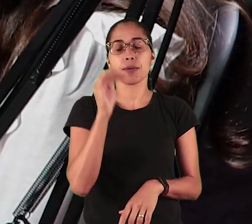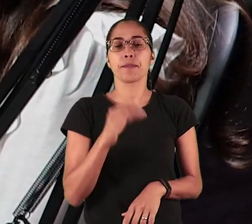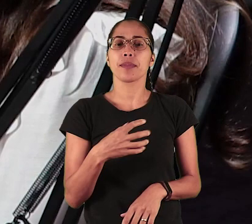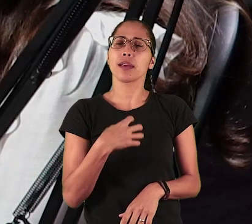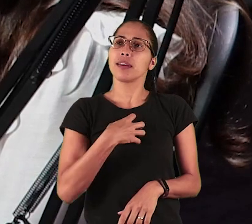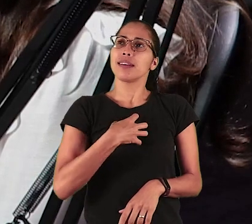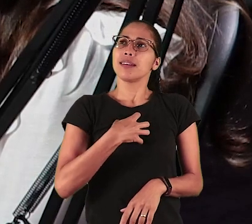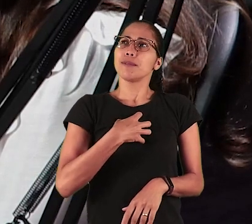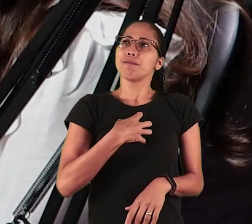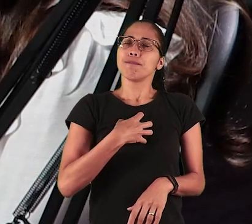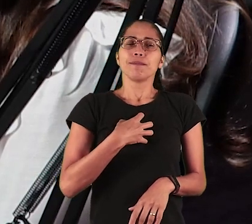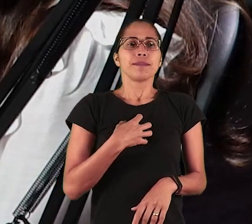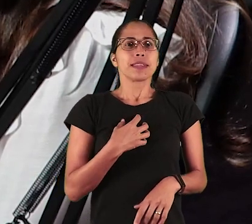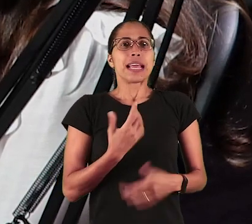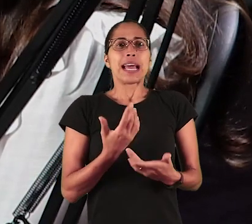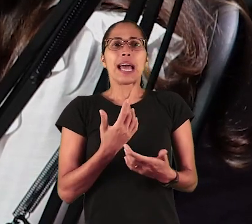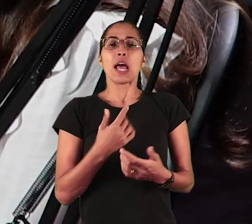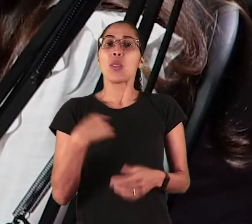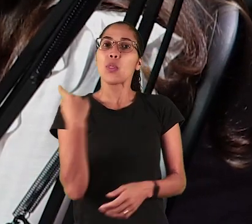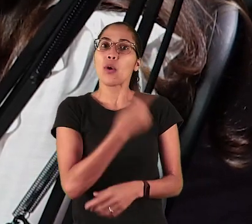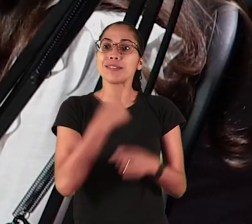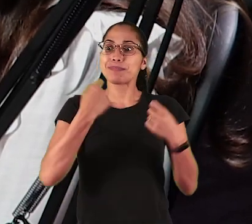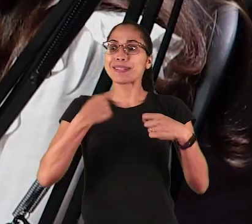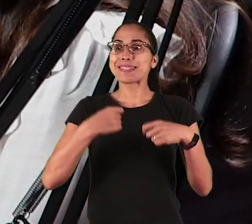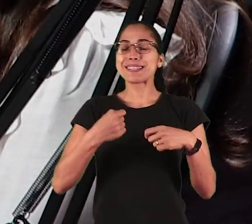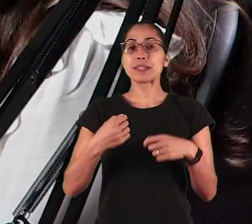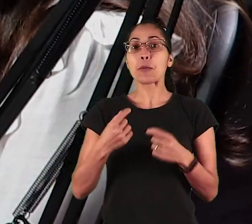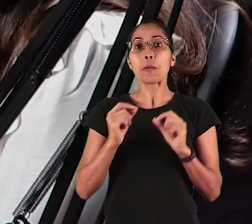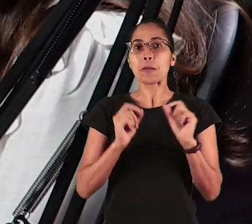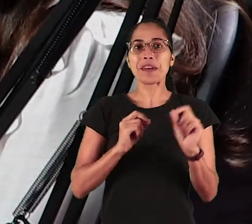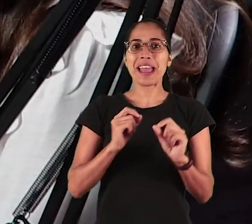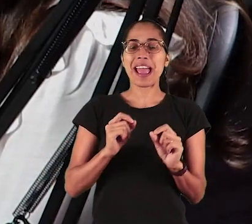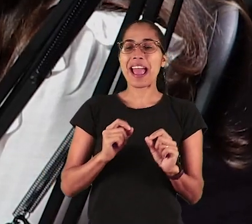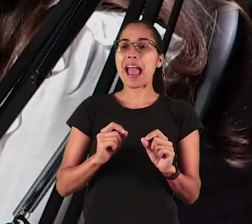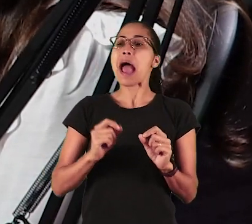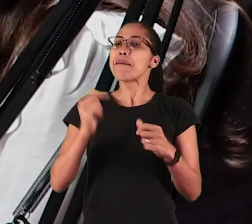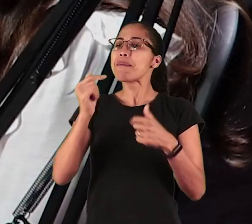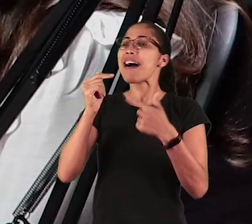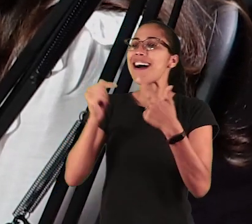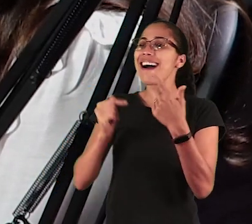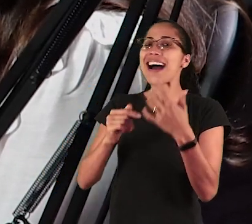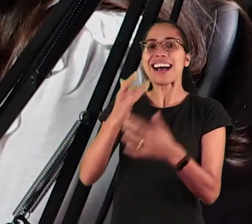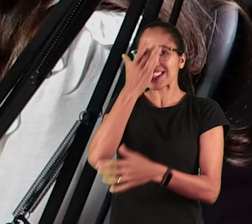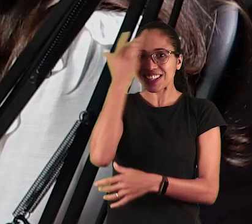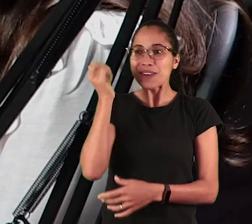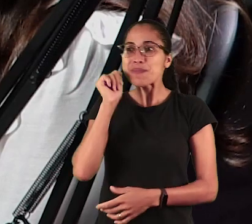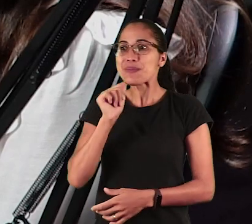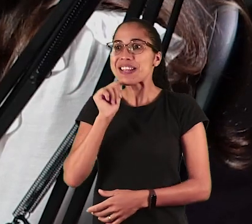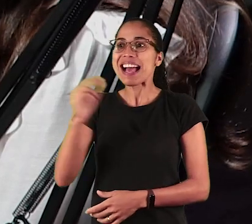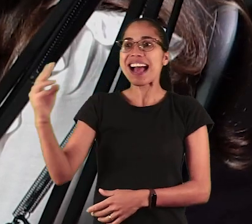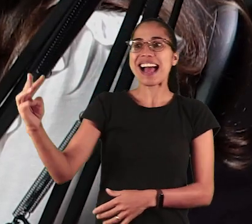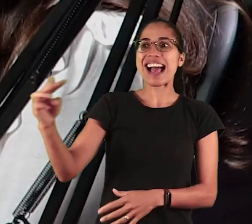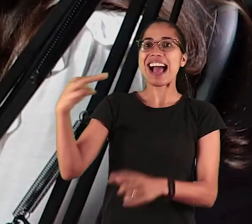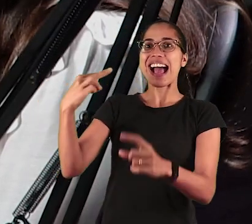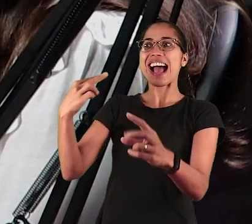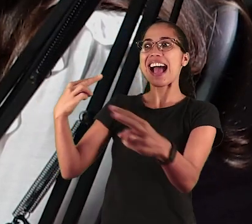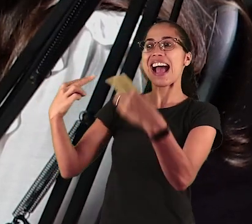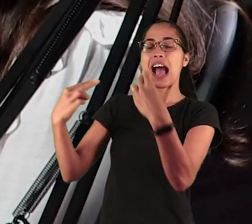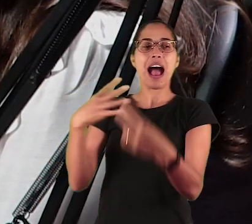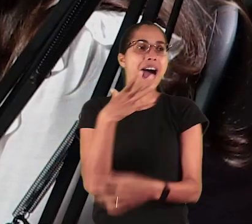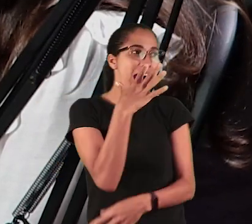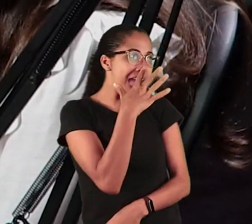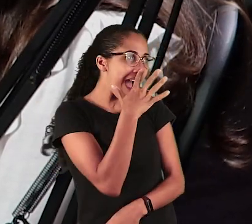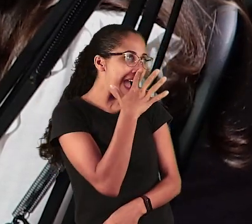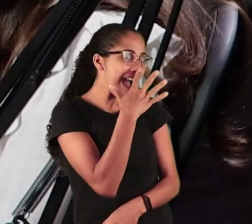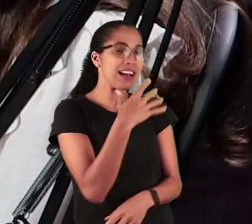tem muito isso de inspirar muito as outras mulheres dado que quando foi o meu momento de escolha eu não tive isso né Eu sempre tive mulheres